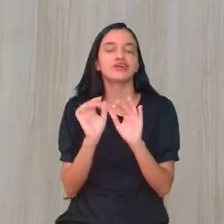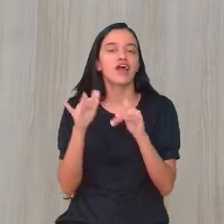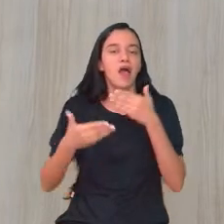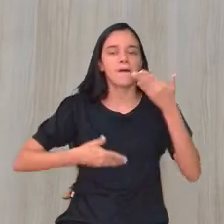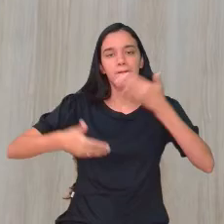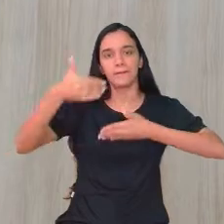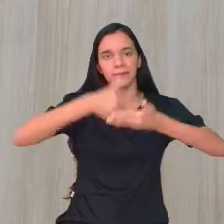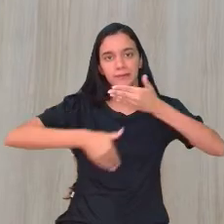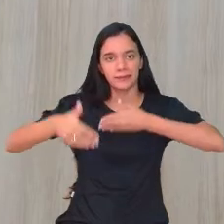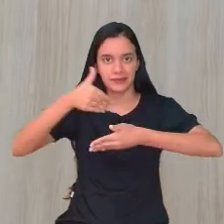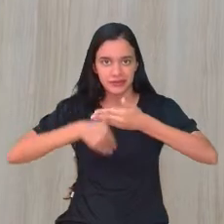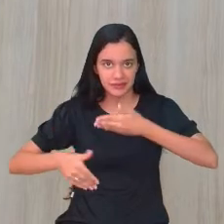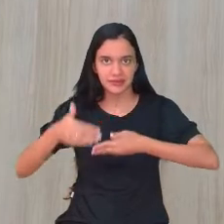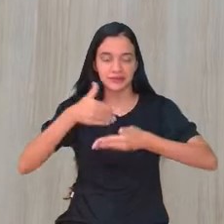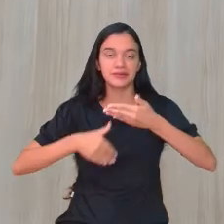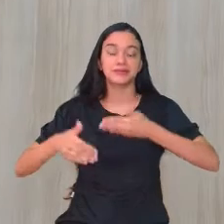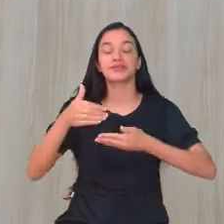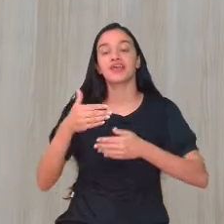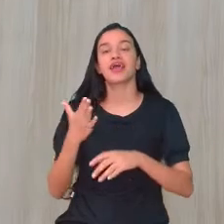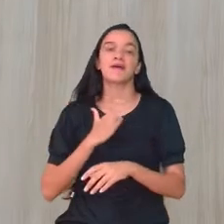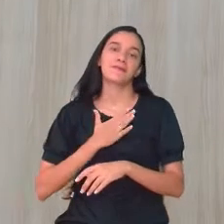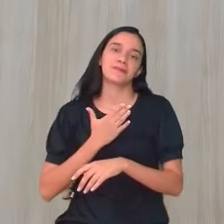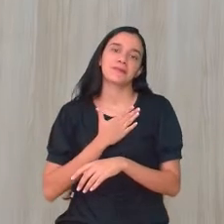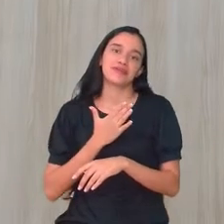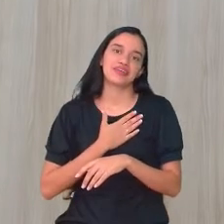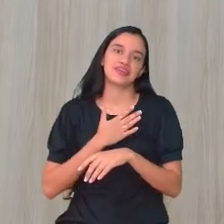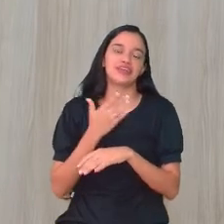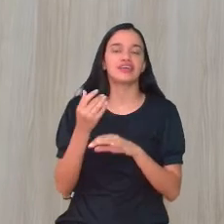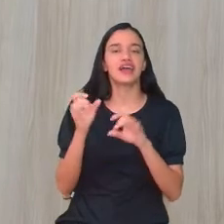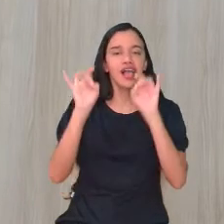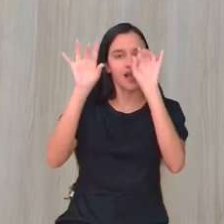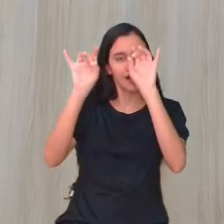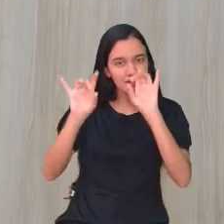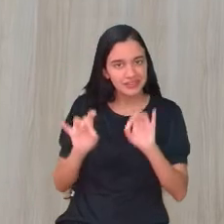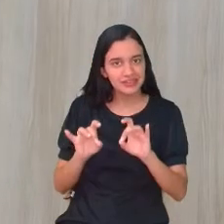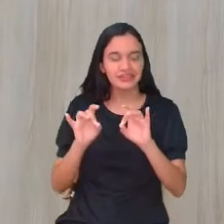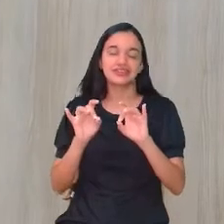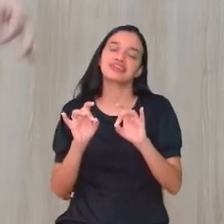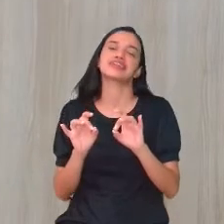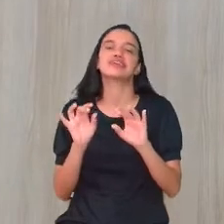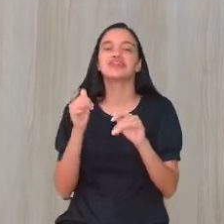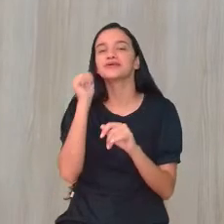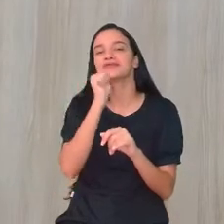a participação dela, a minha querida, estimadíssima,